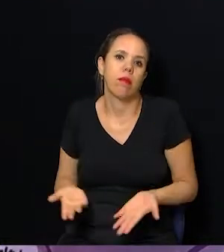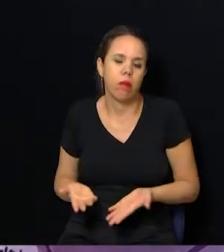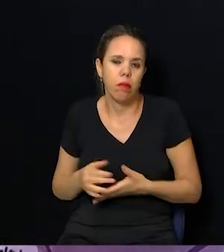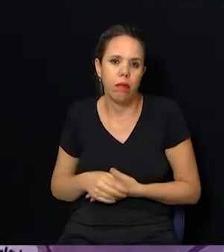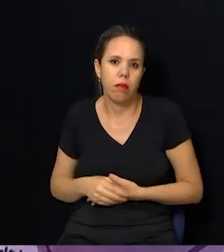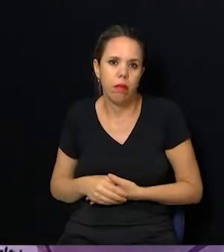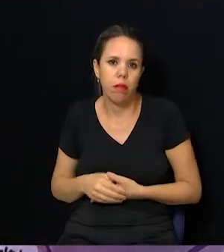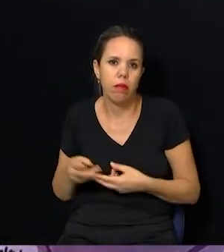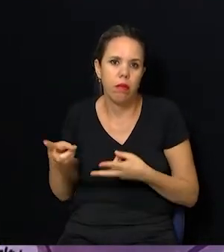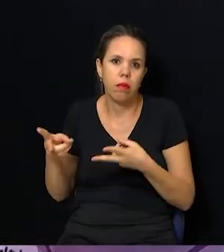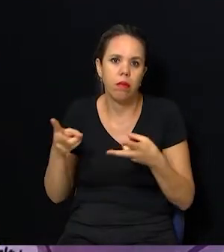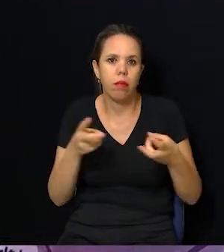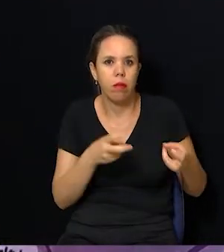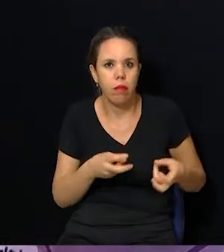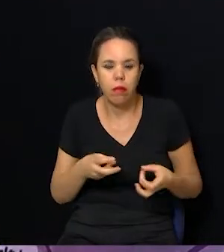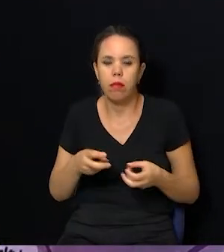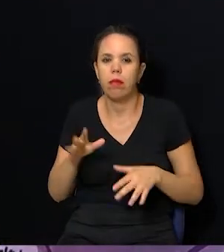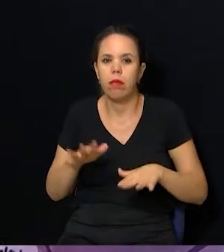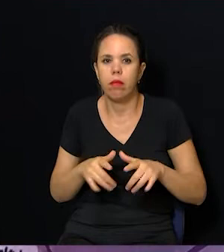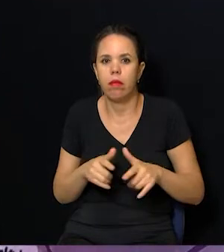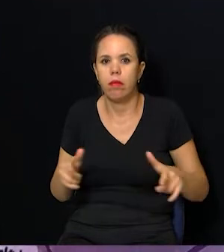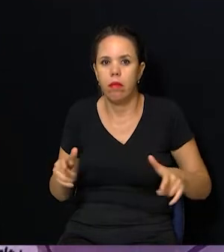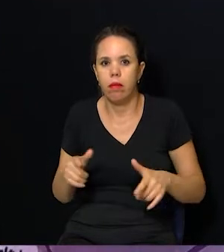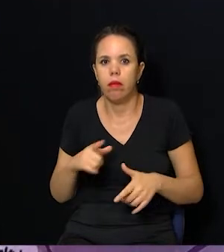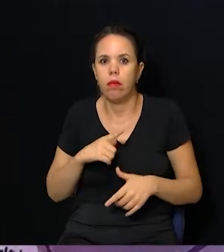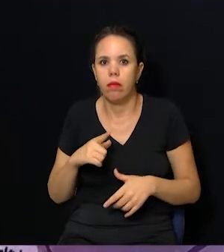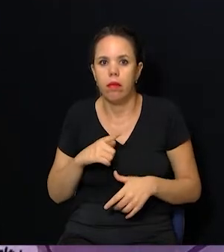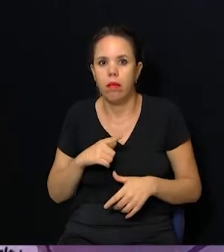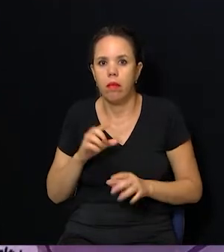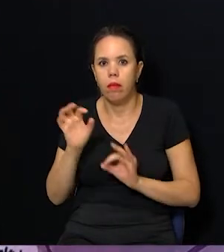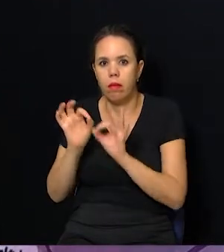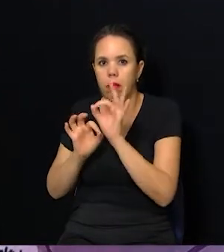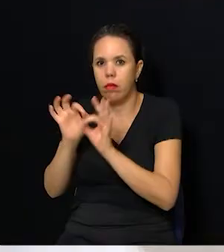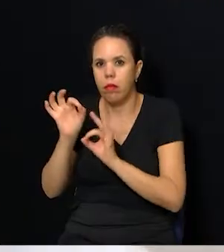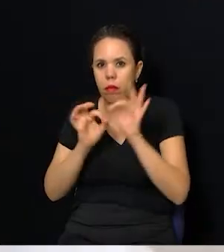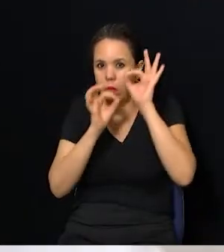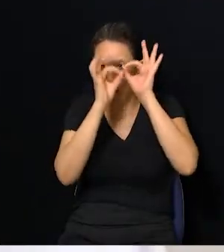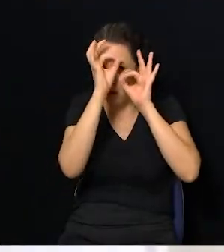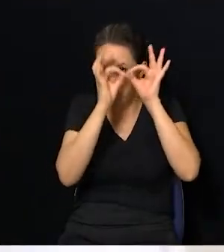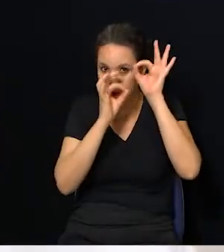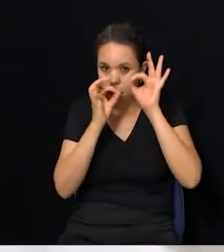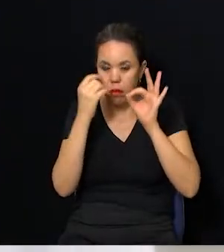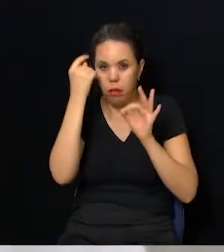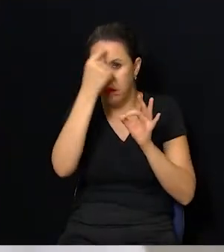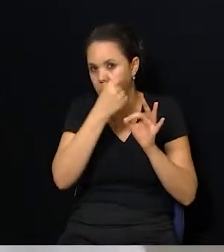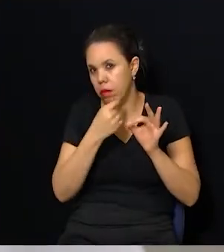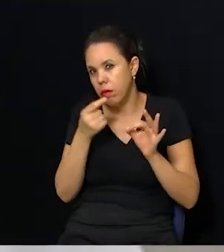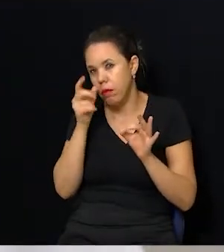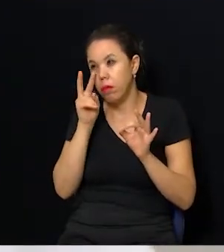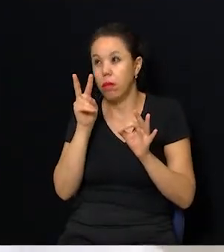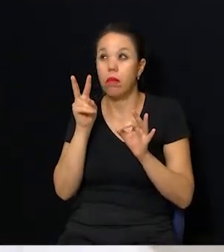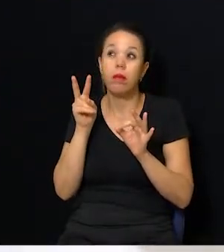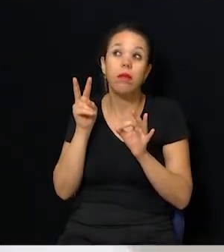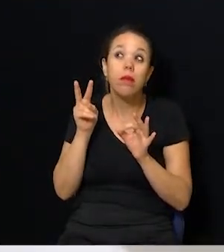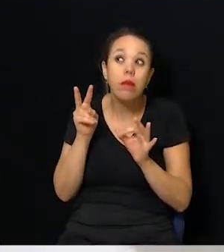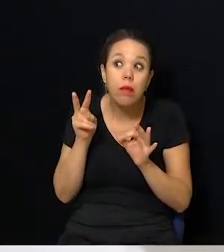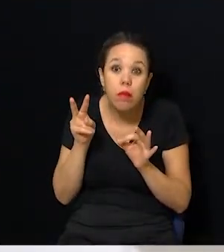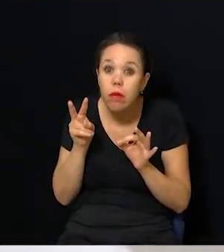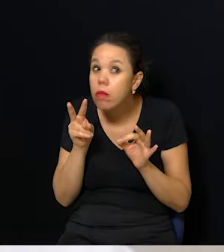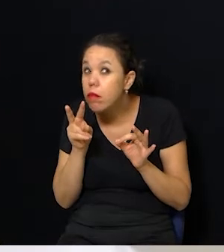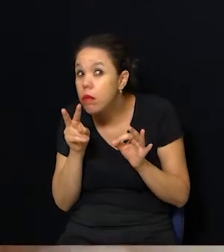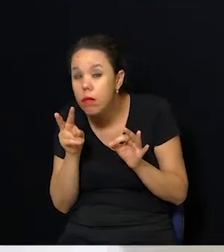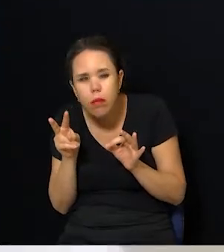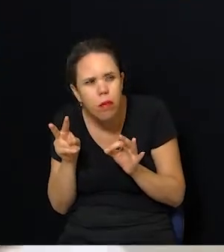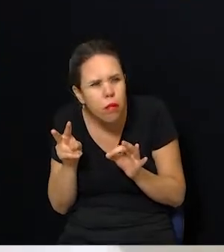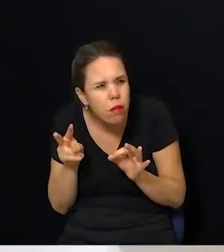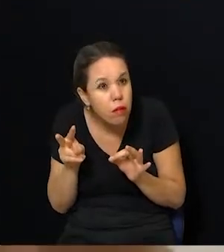e você percebe, na maioria das vezes, ela tem que angular o rosto para poder enxergar alguma coisa, porque ela pega,